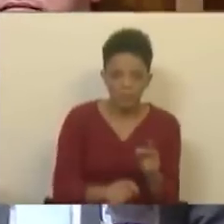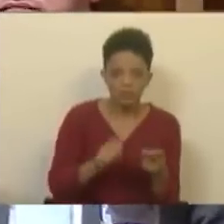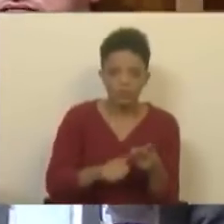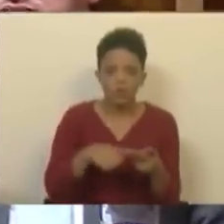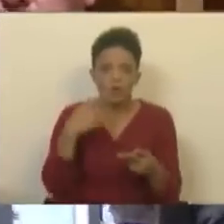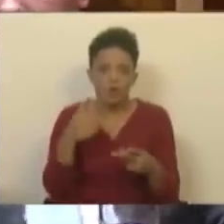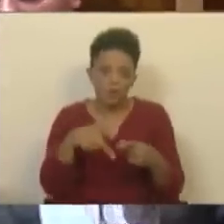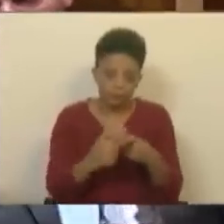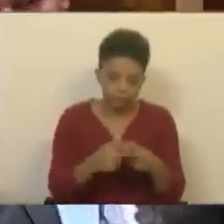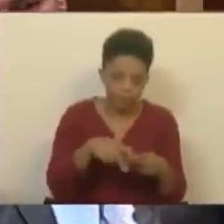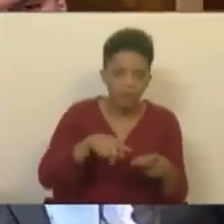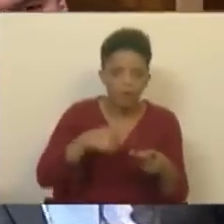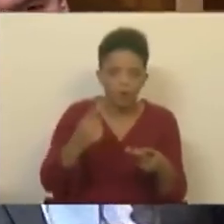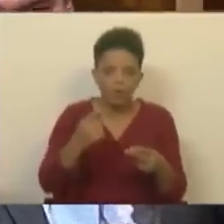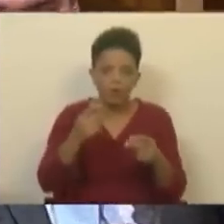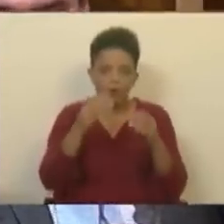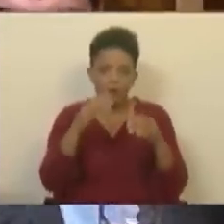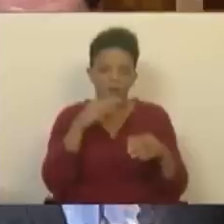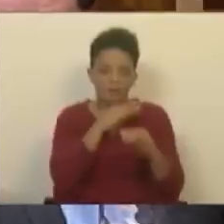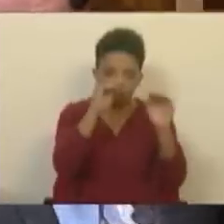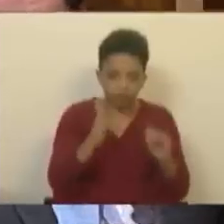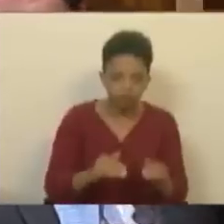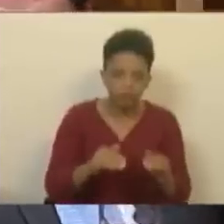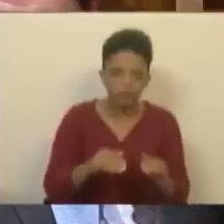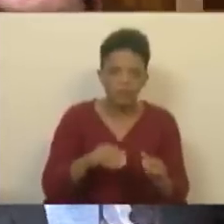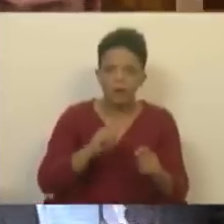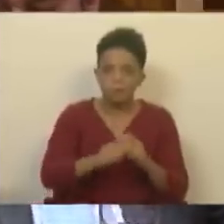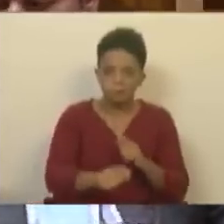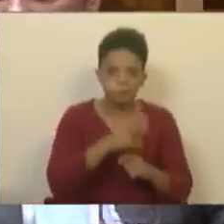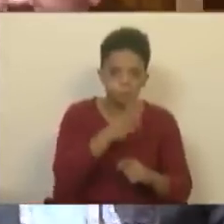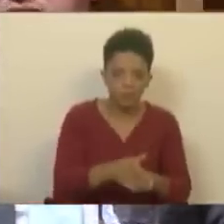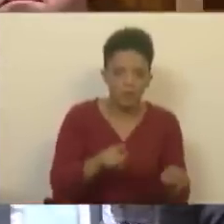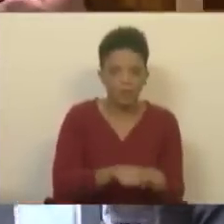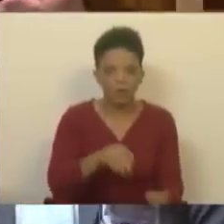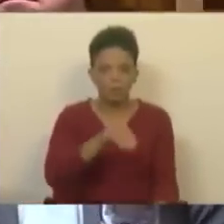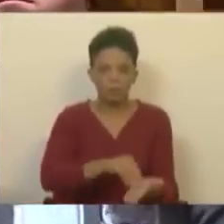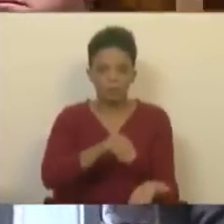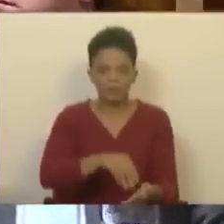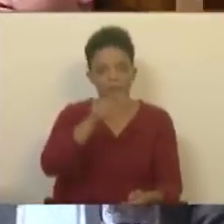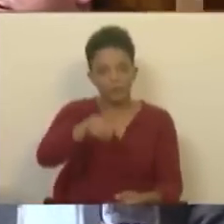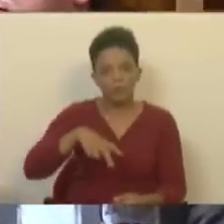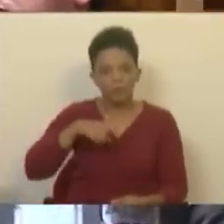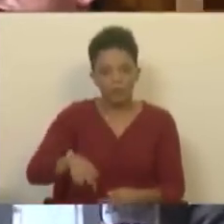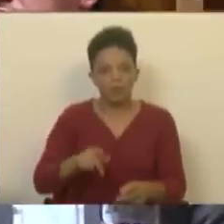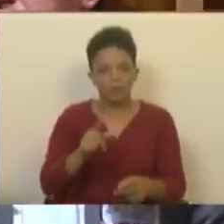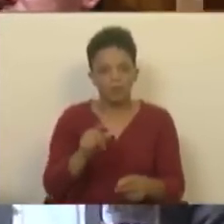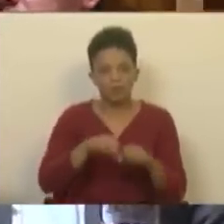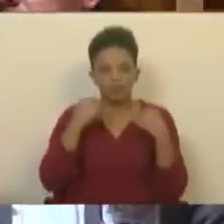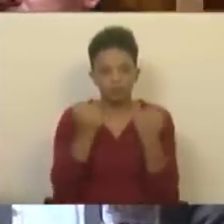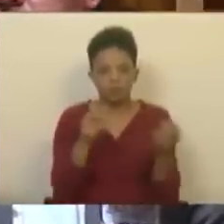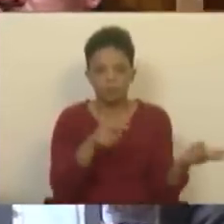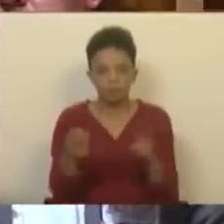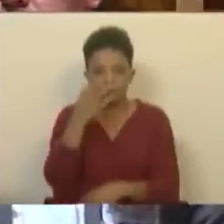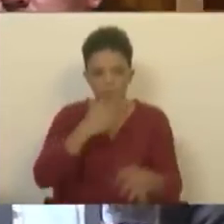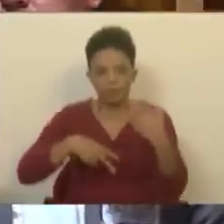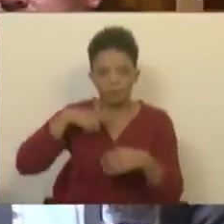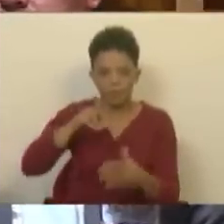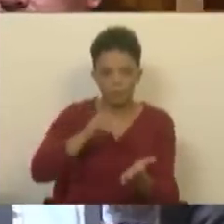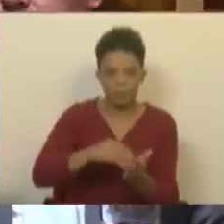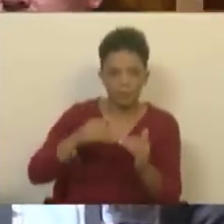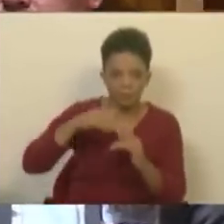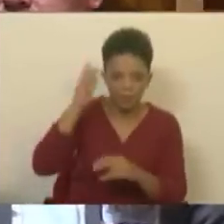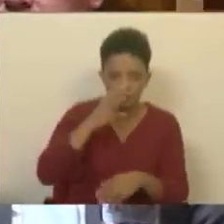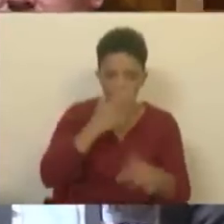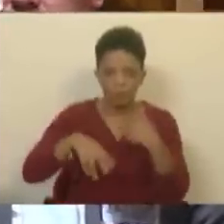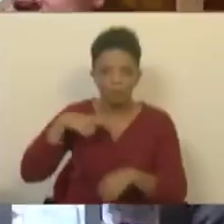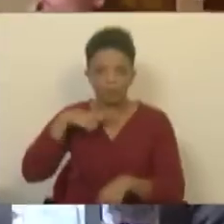eletrodoméstico não consegue apagar isso chama-se pobreza e não podemos limitar os portugueses a transferências sociais população portuguesa está mais pobre